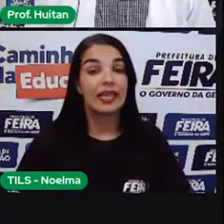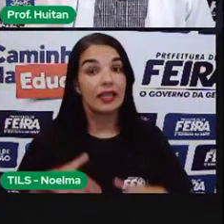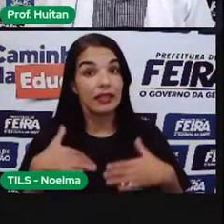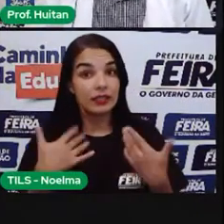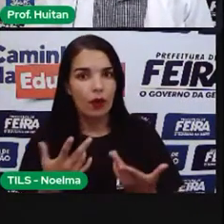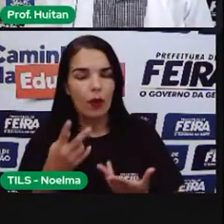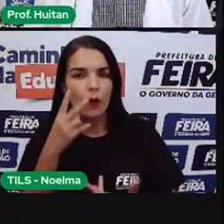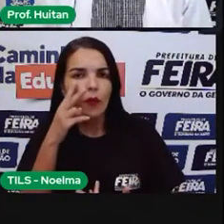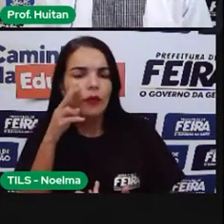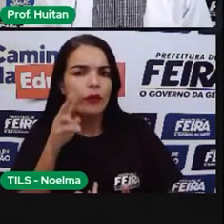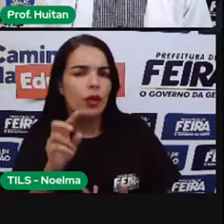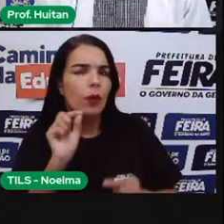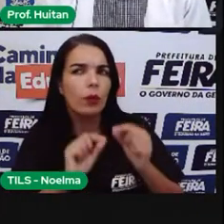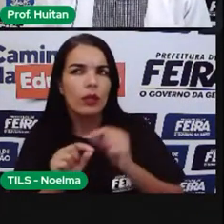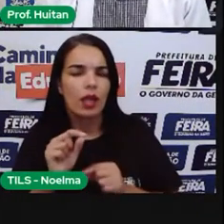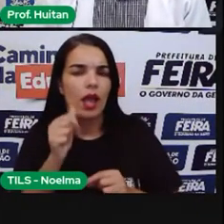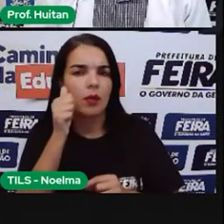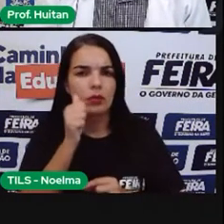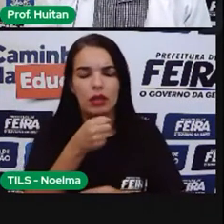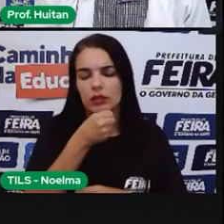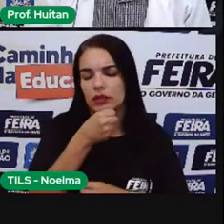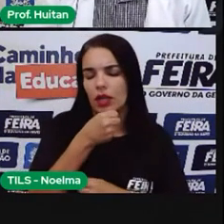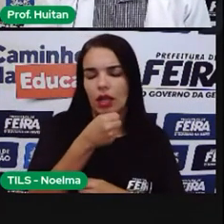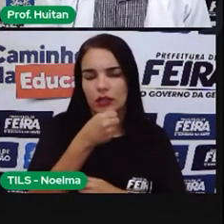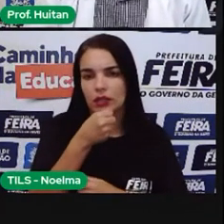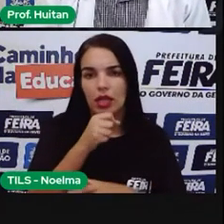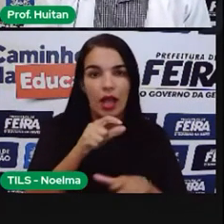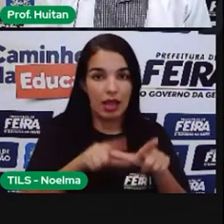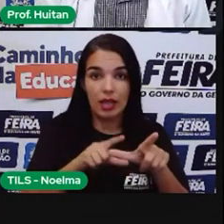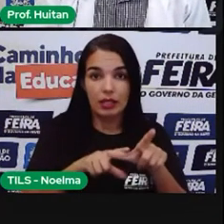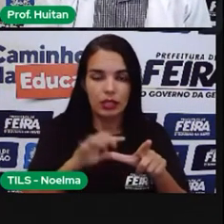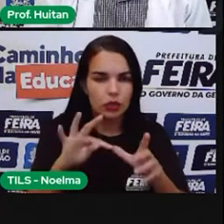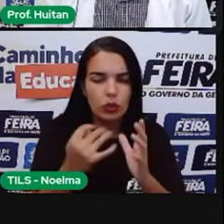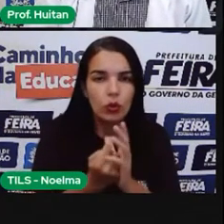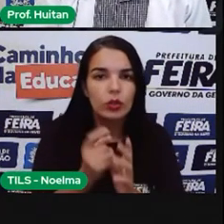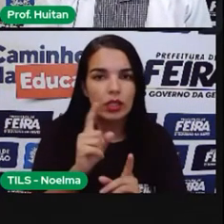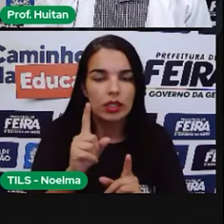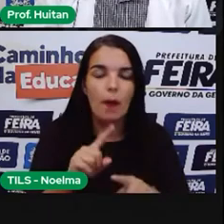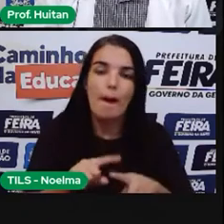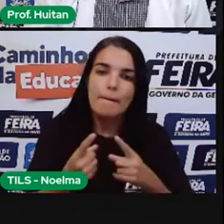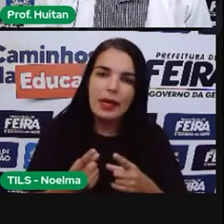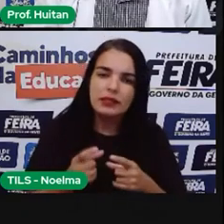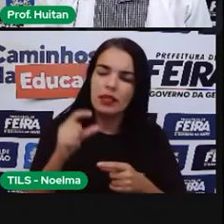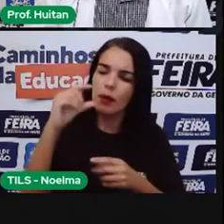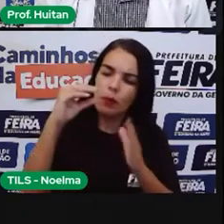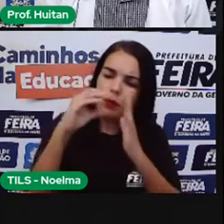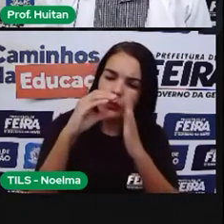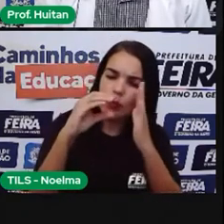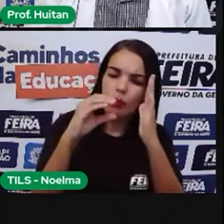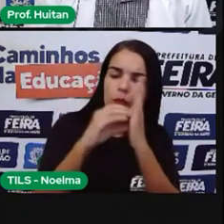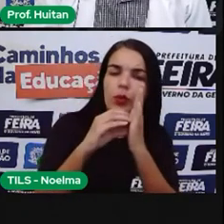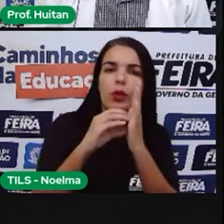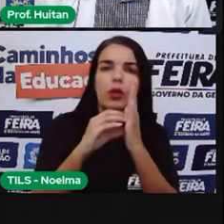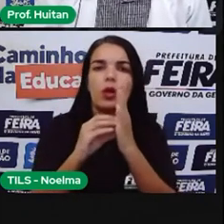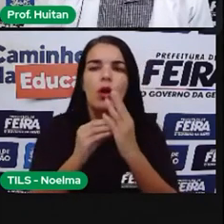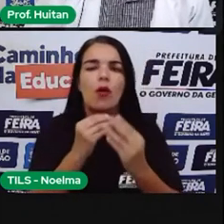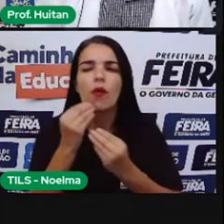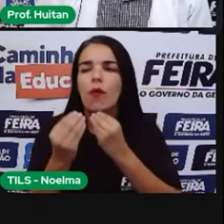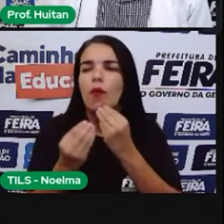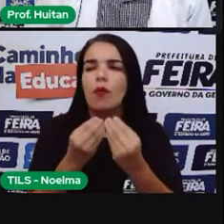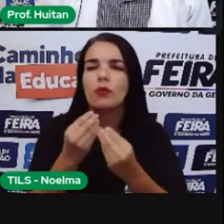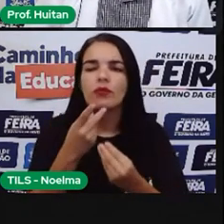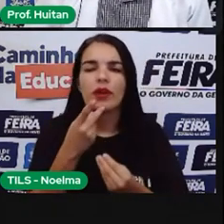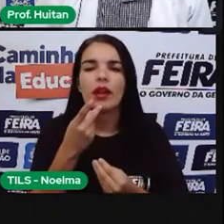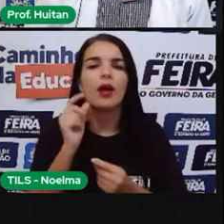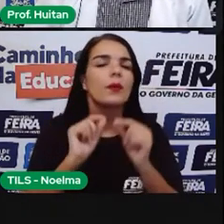Perceba que a autora ela não canta a letra da música completa. Mas essa é uma forma de se tratar do amor, não